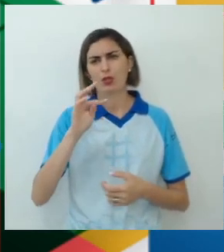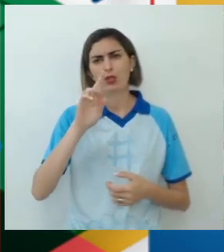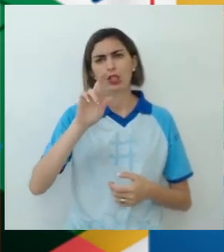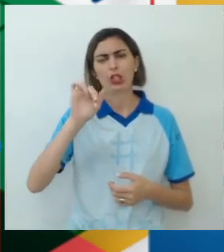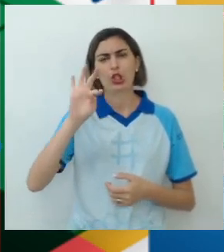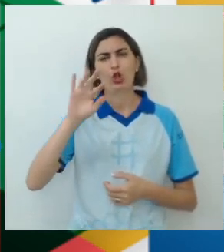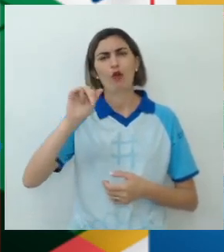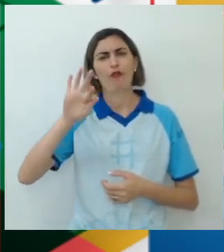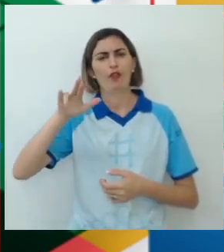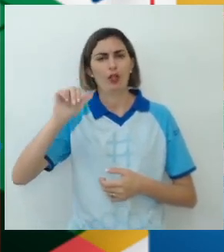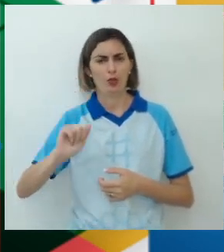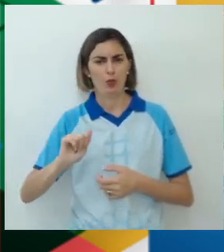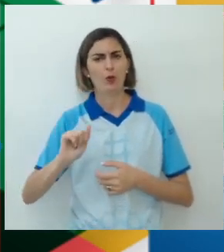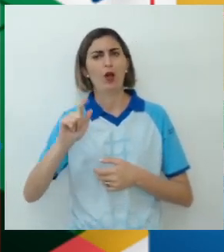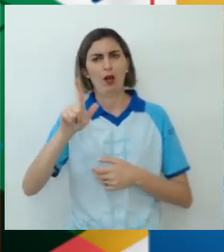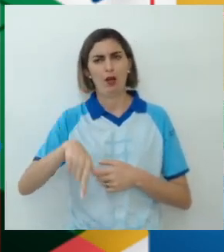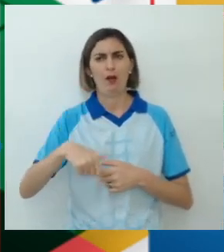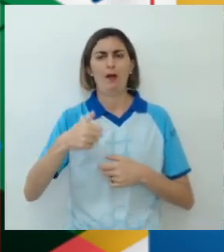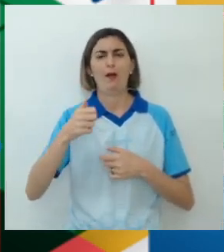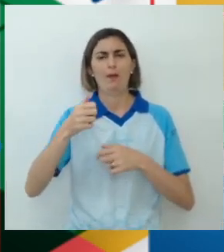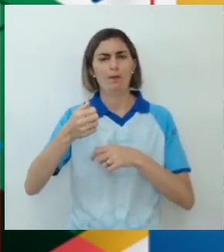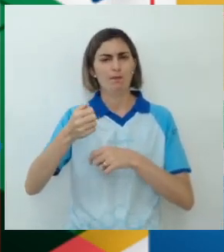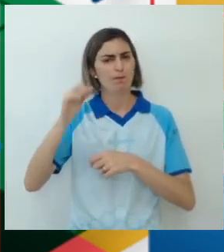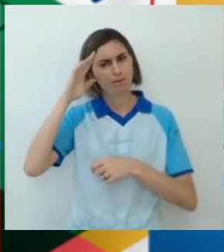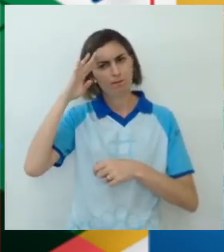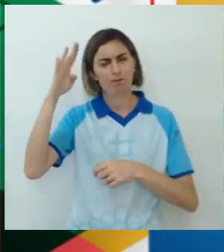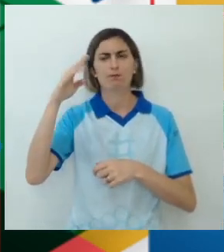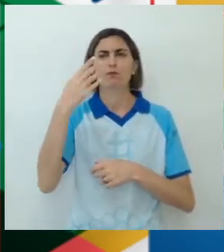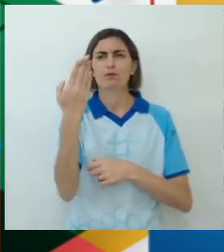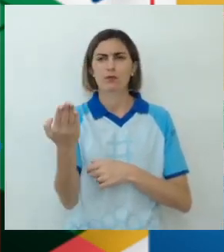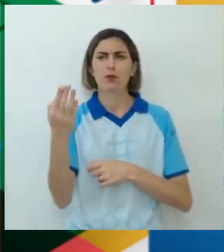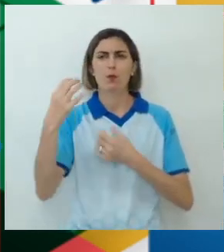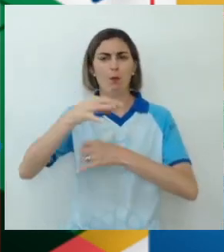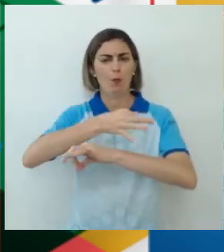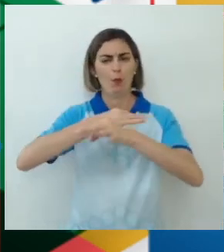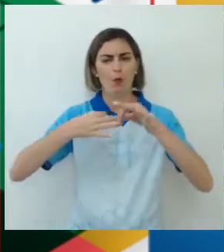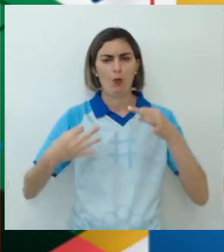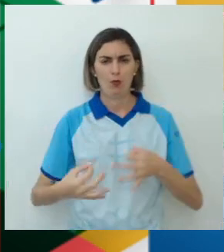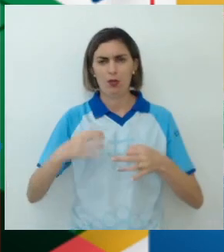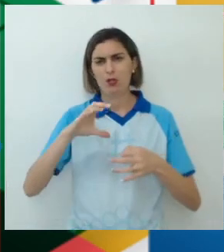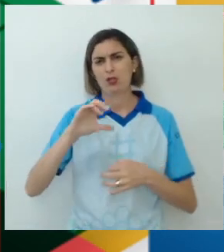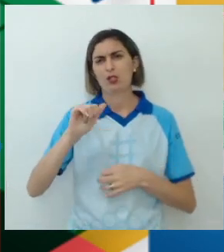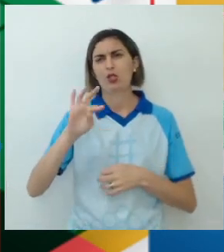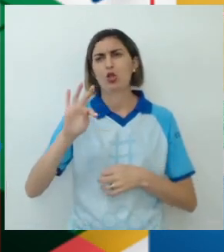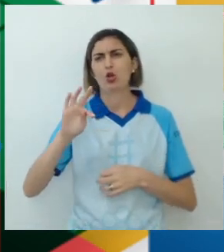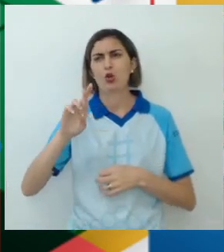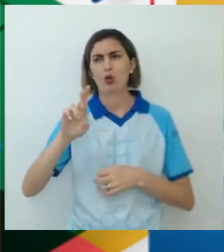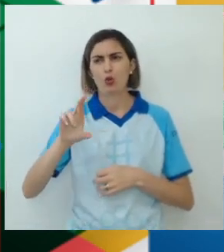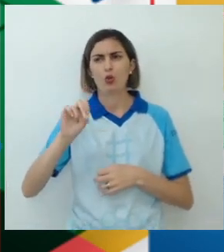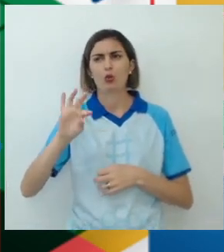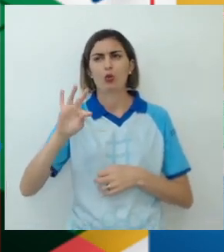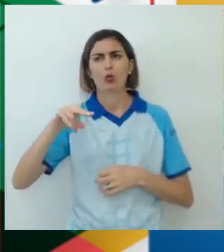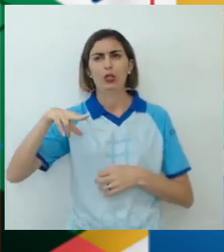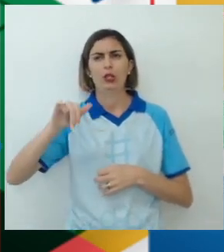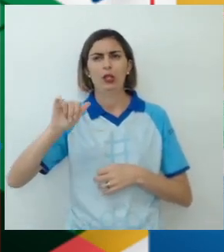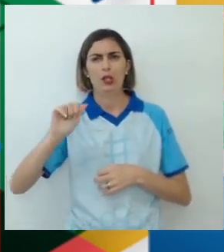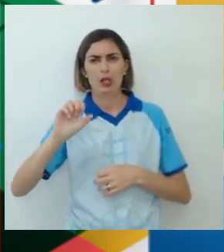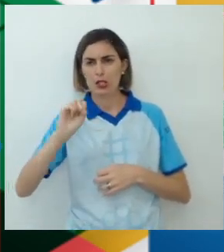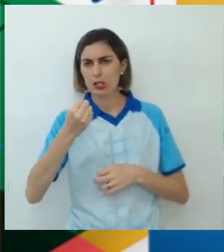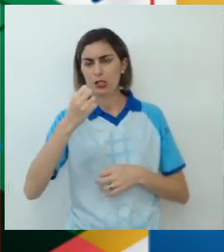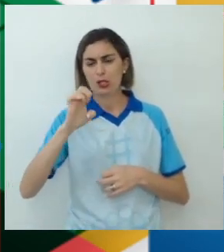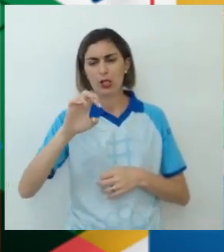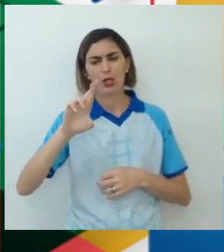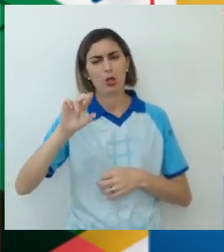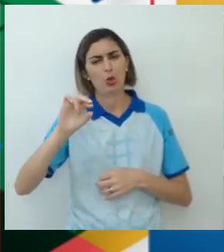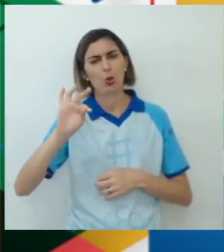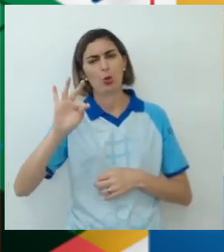é um aminoácido essencial. Ele é um precursor da molécula da serotonina, um neurotransmissor relacionado ao humor